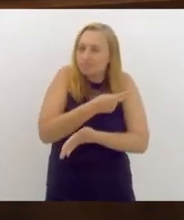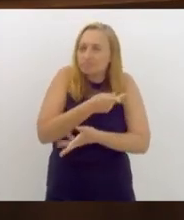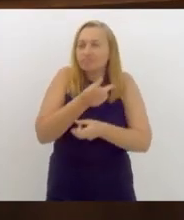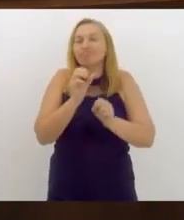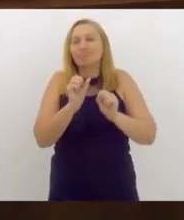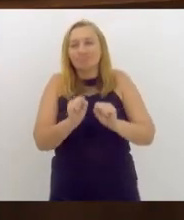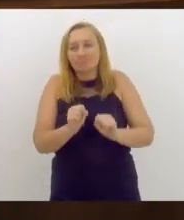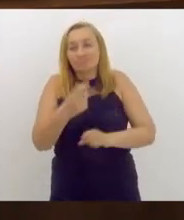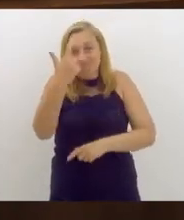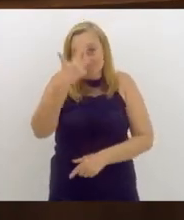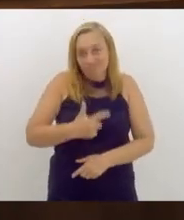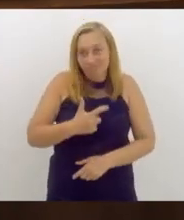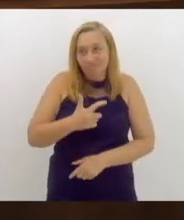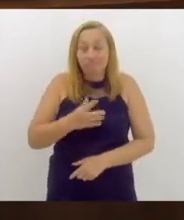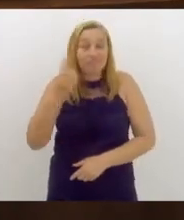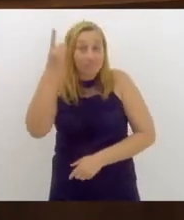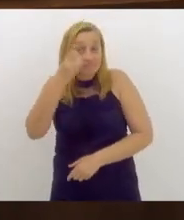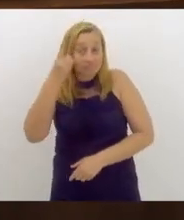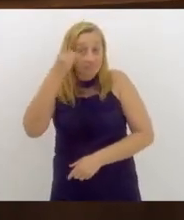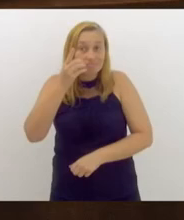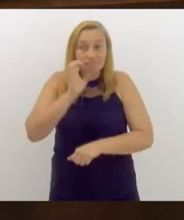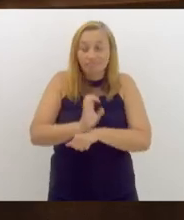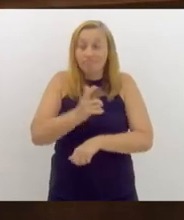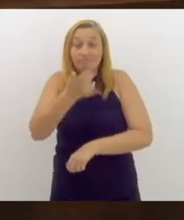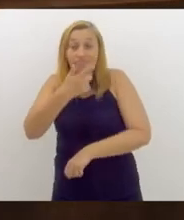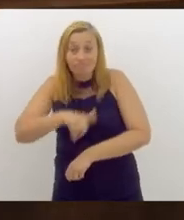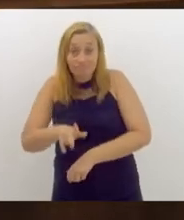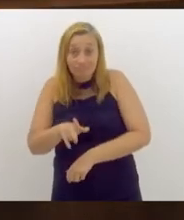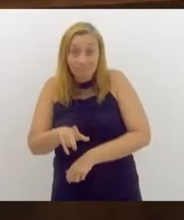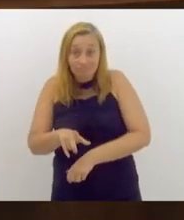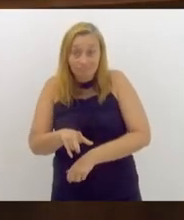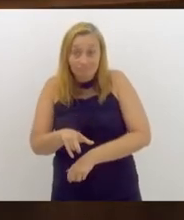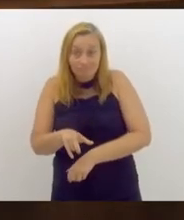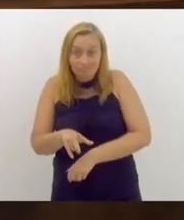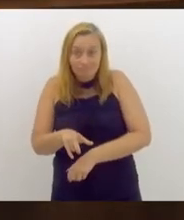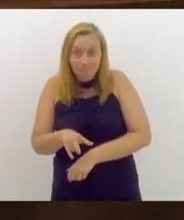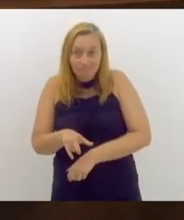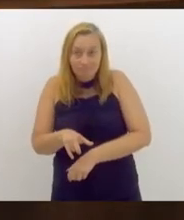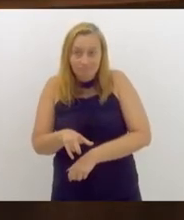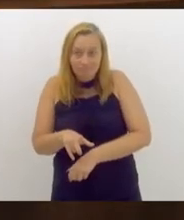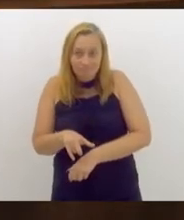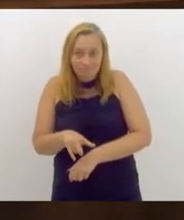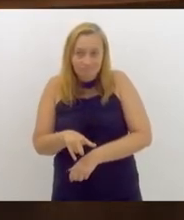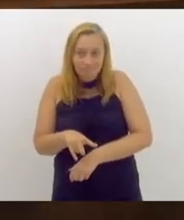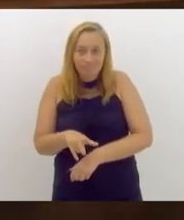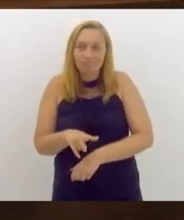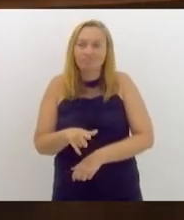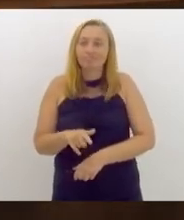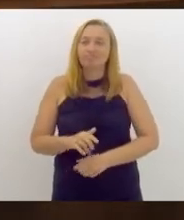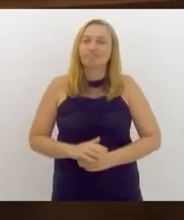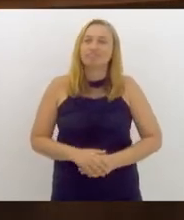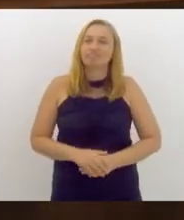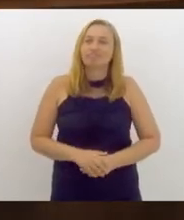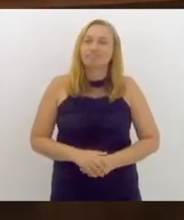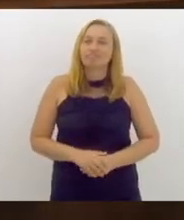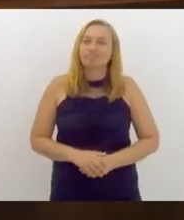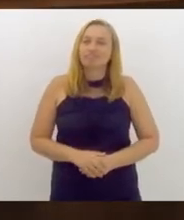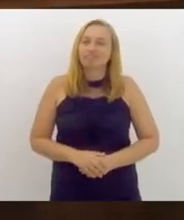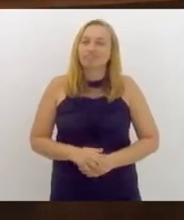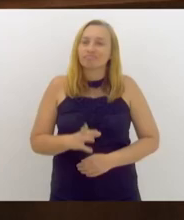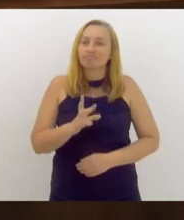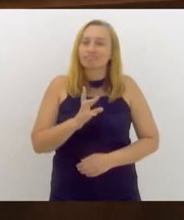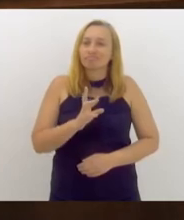poder ser deputado estadual novamente, sob a batuta aqui dessa casa,